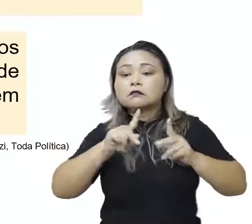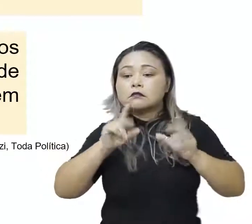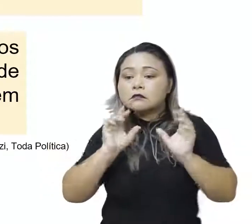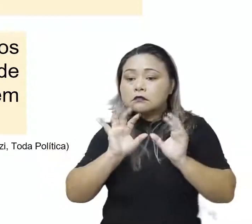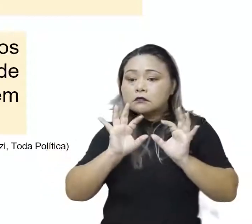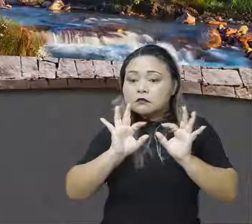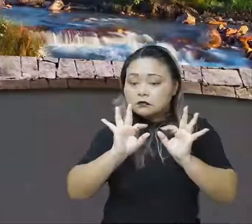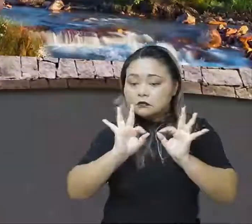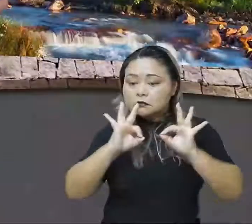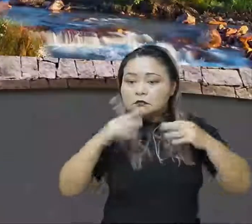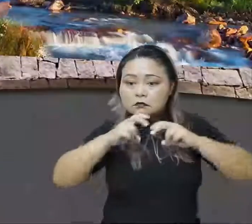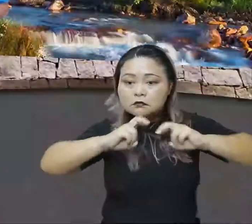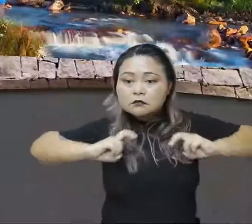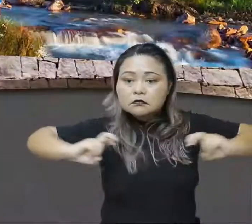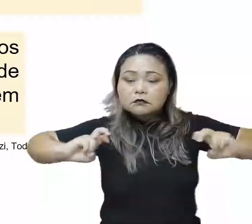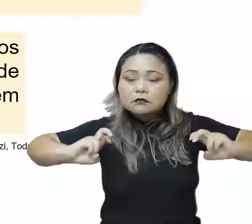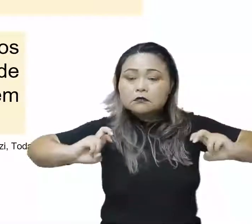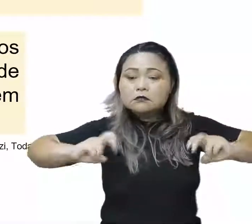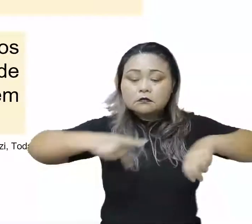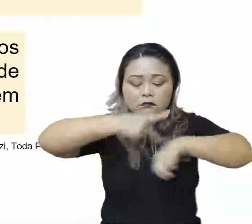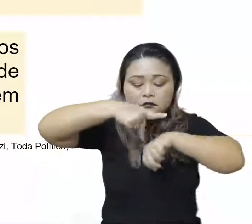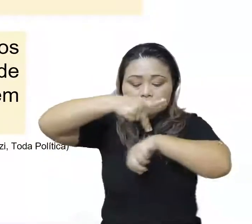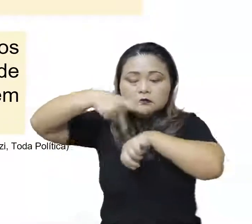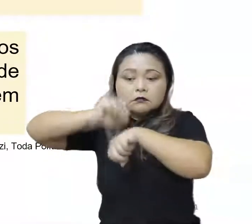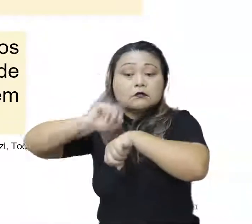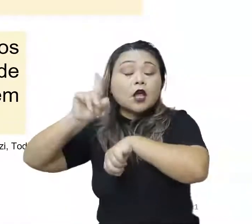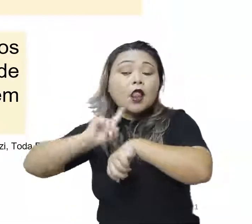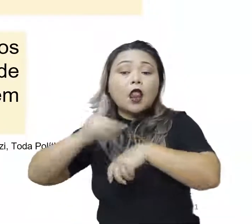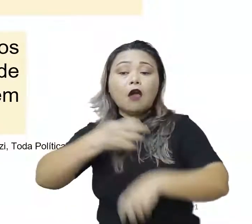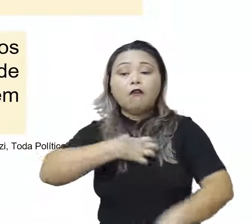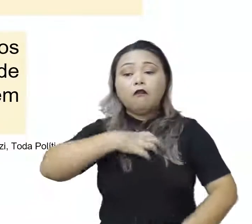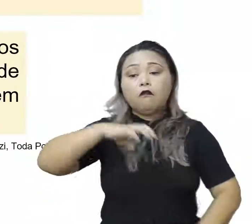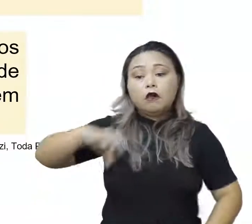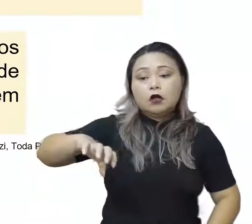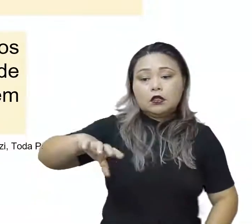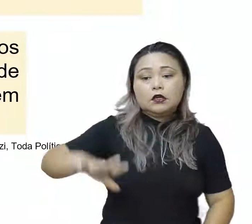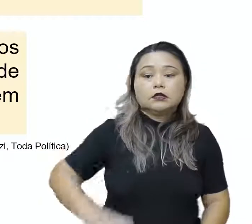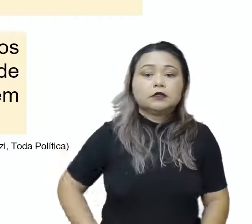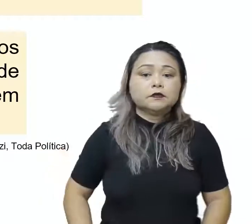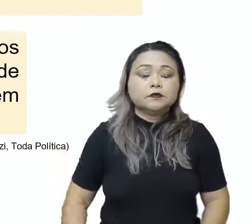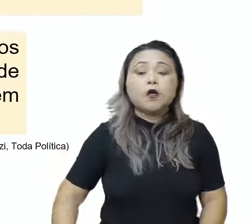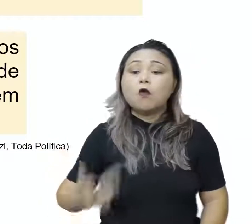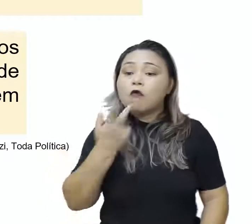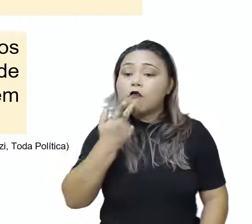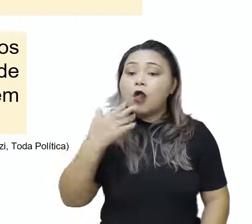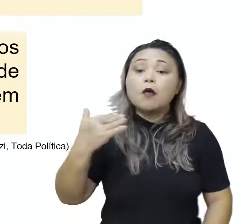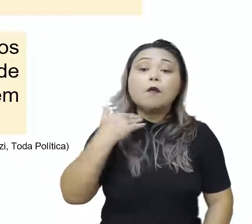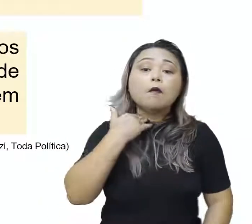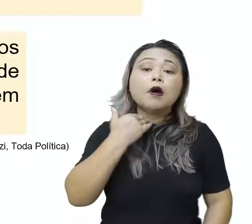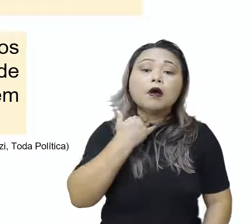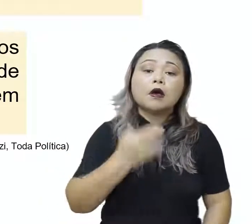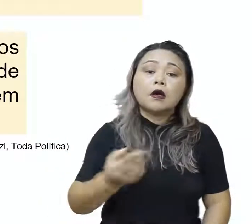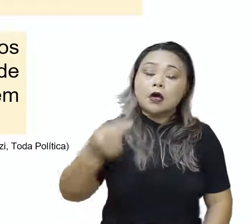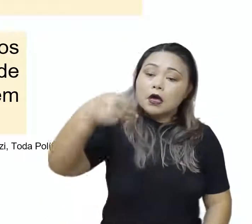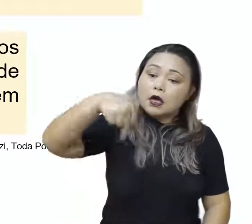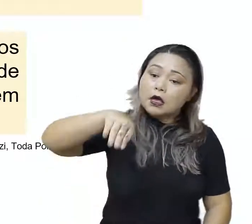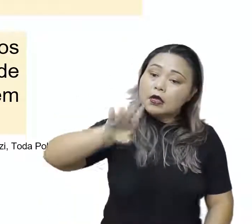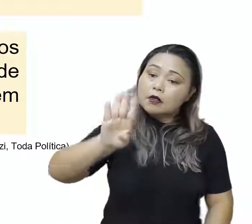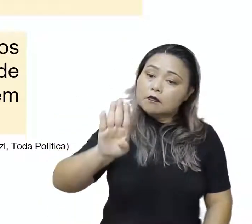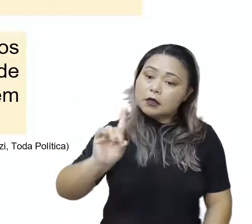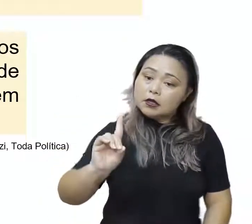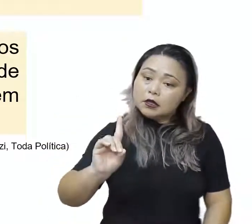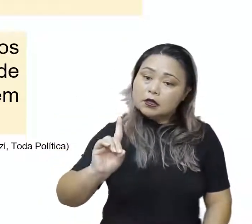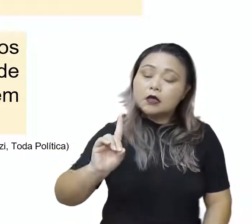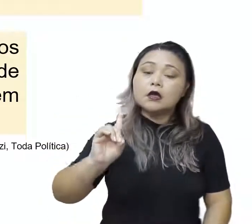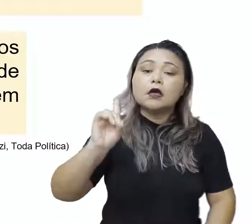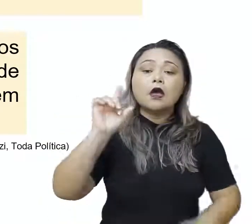Deixar bem claro, quando você fala desse banco, tá? NBD, ele